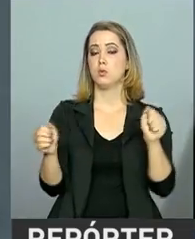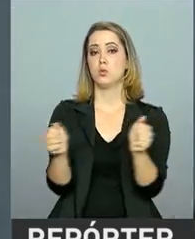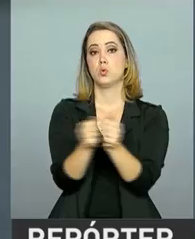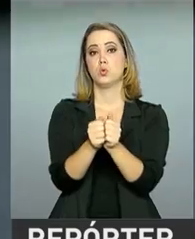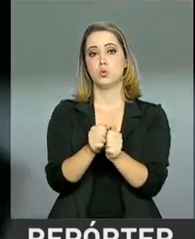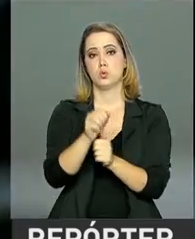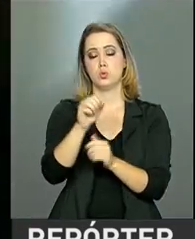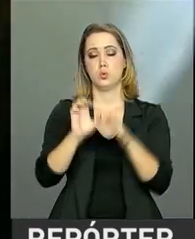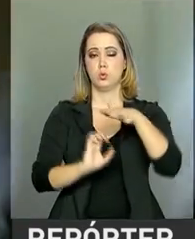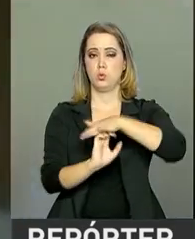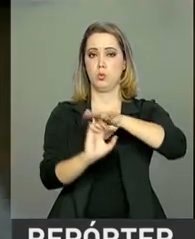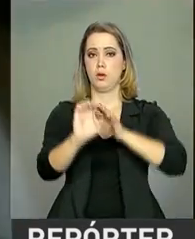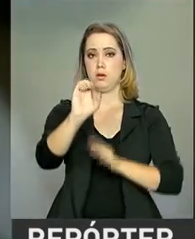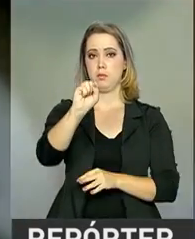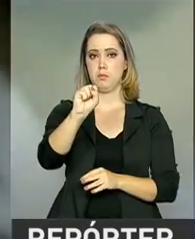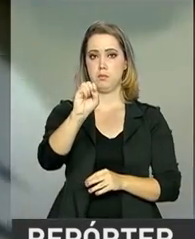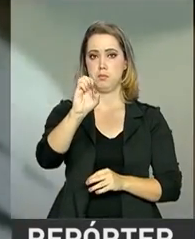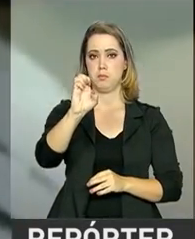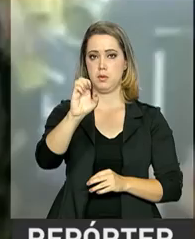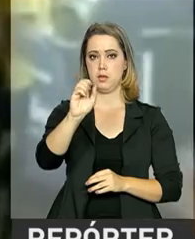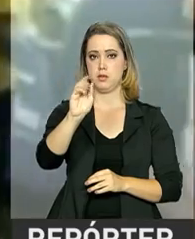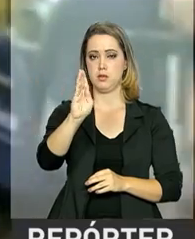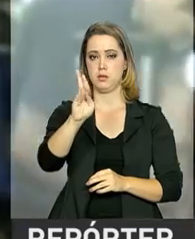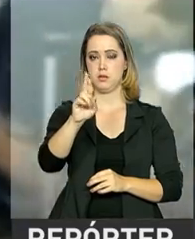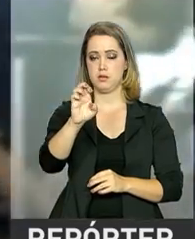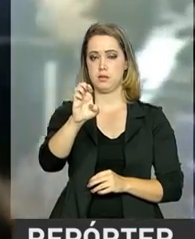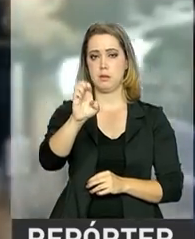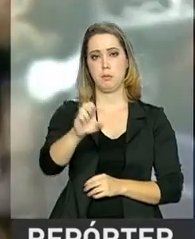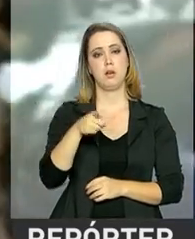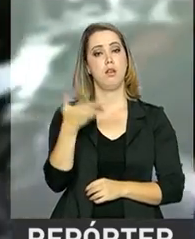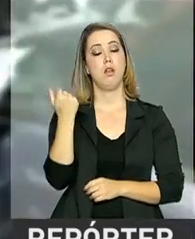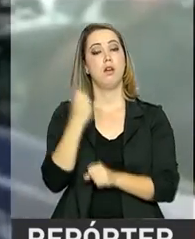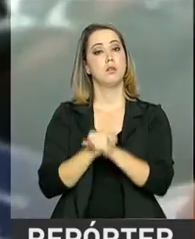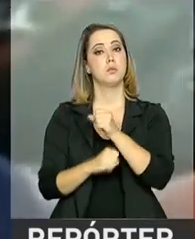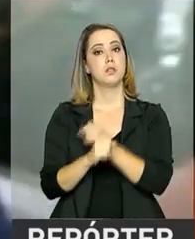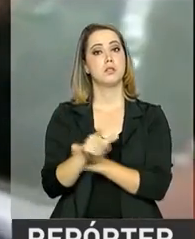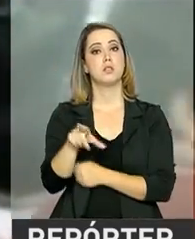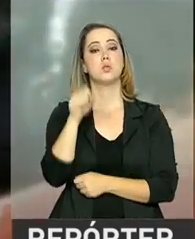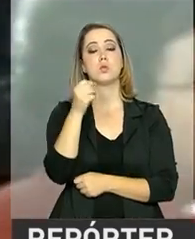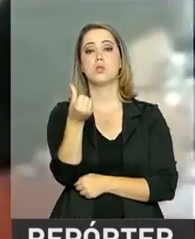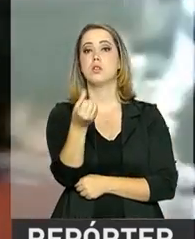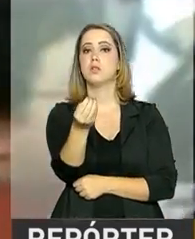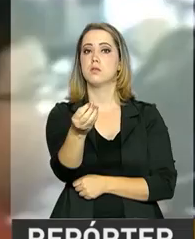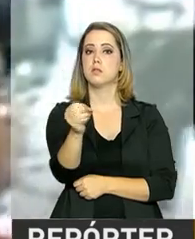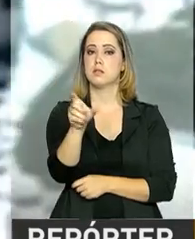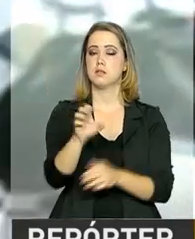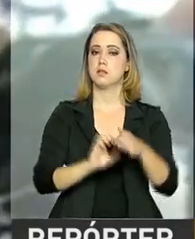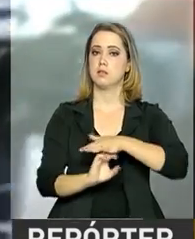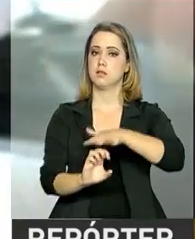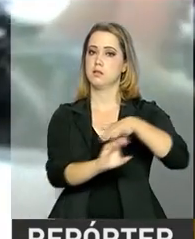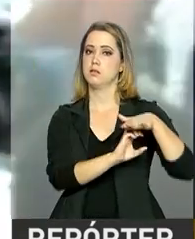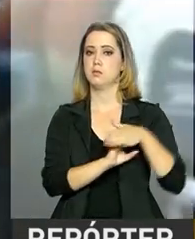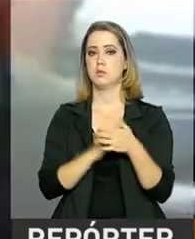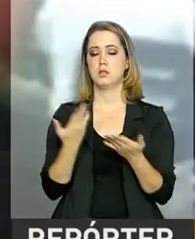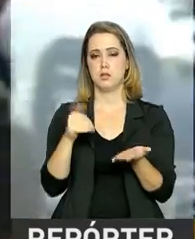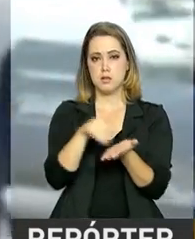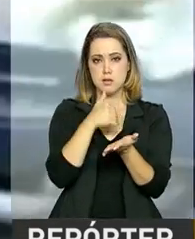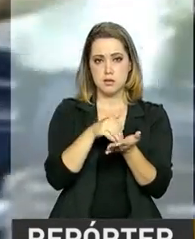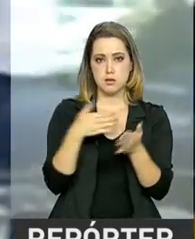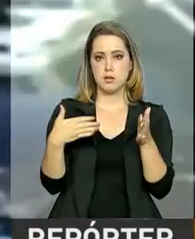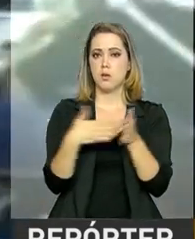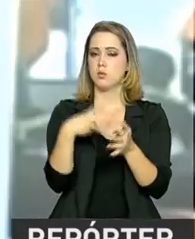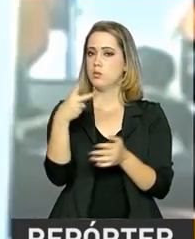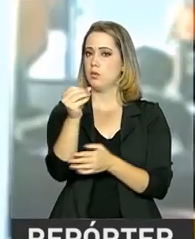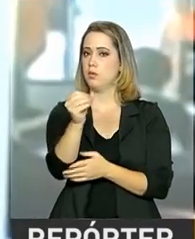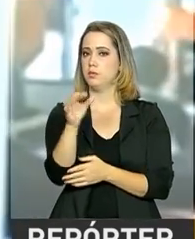sebrai no ano passado o programa selecionou 600 empresas em dois ciclos as inscrições vão até